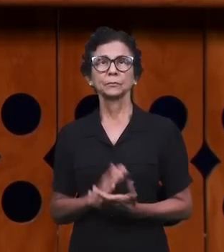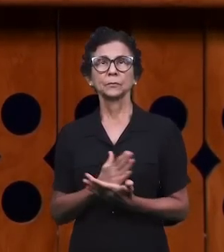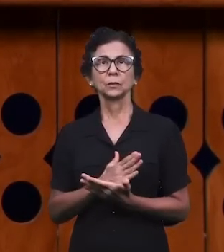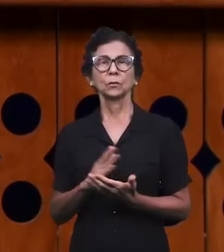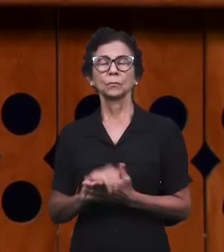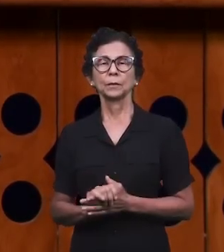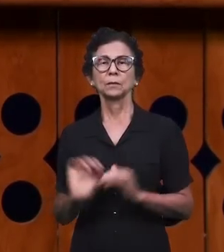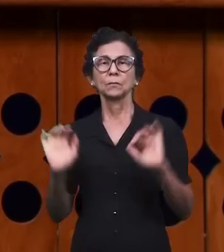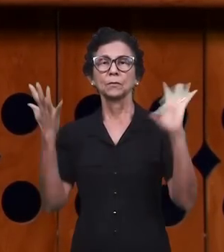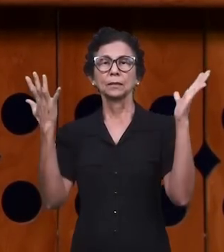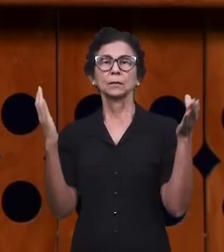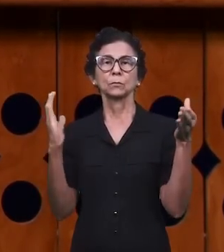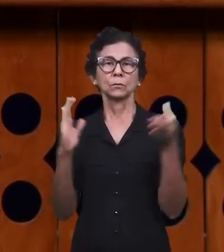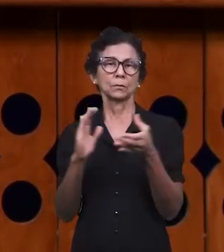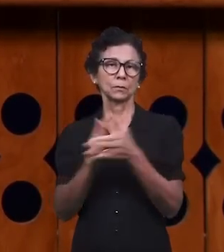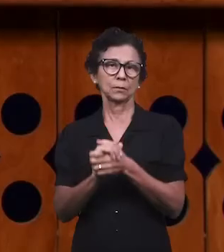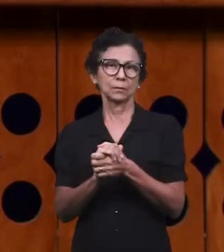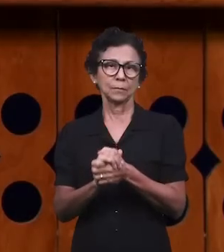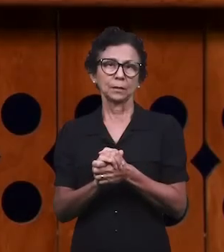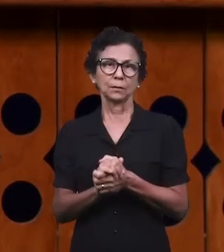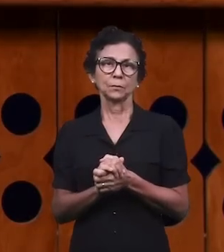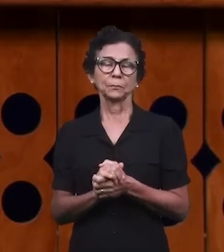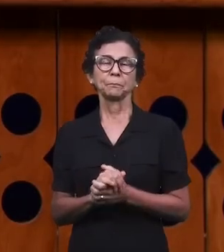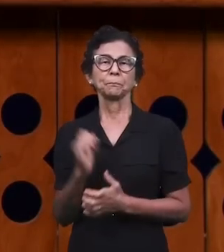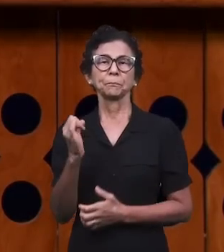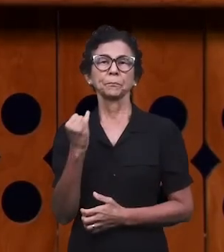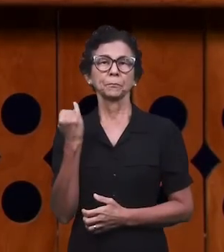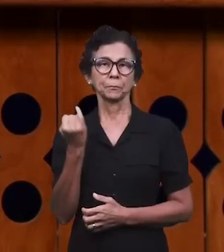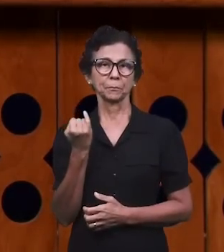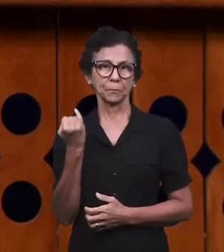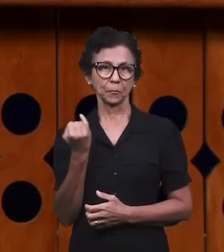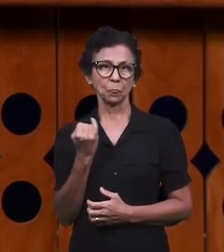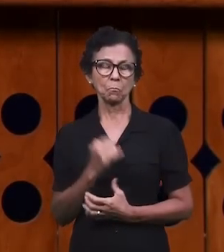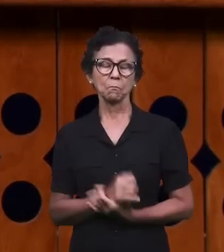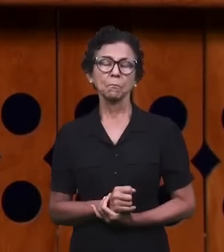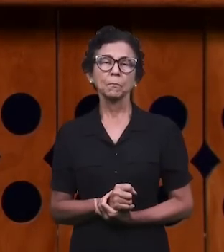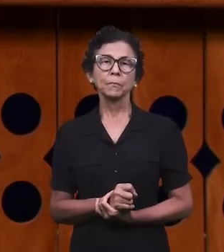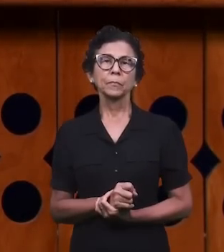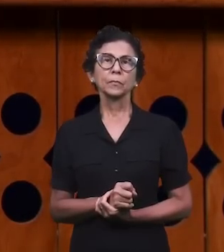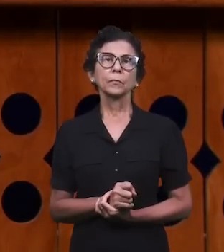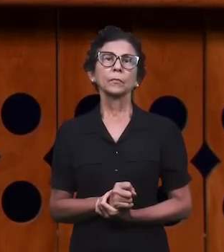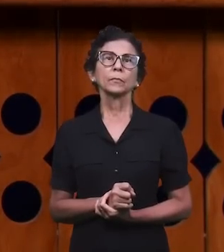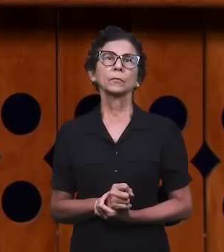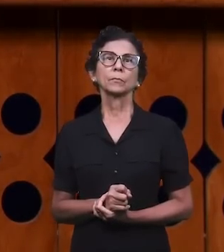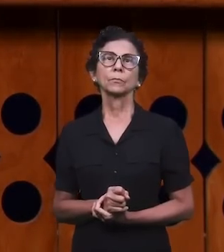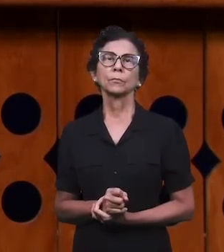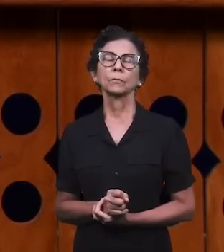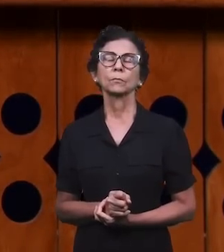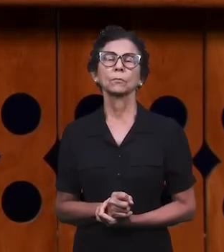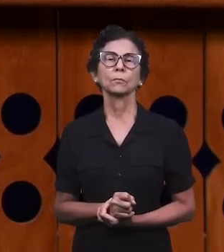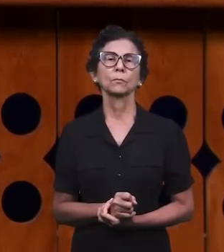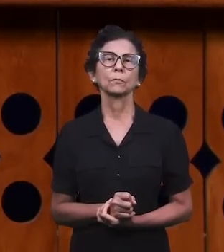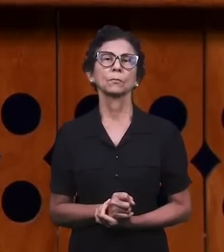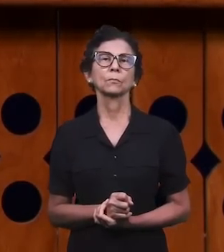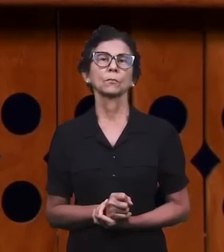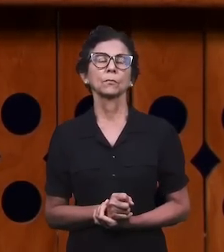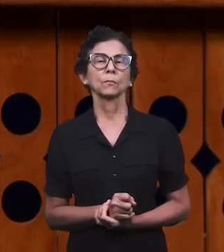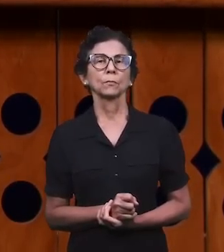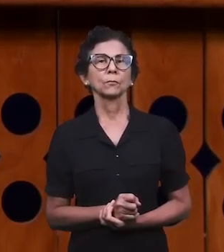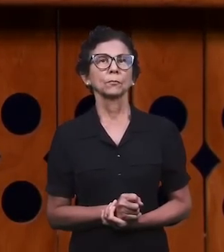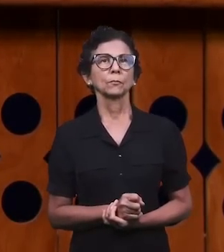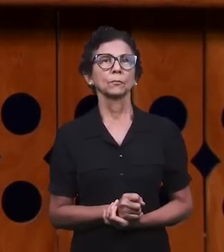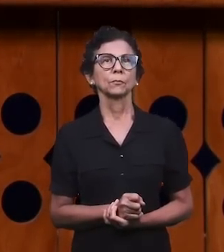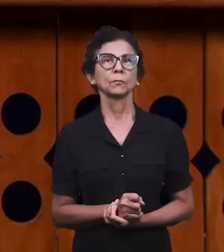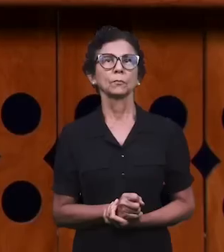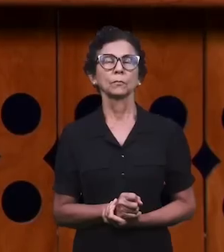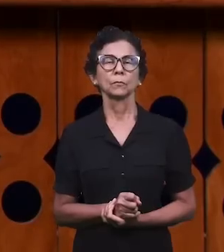do casamento. Importante nós termos isso anotado, que é o seguinte: o Senhor, nós estamos